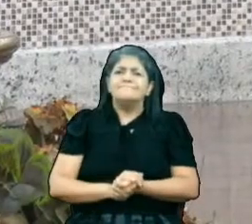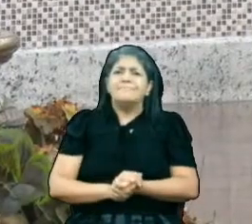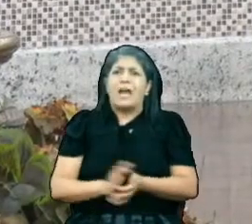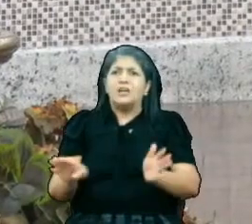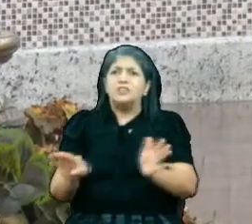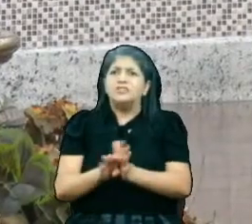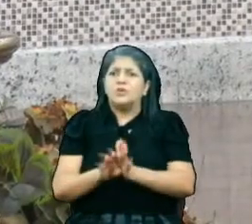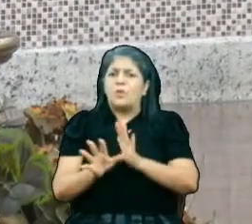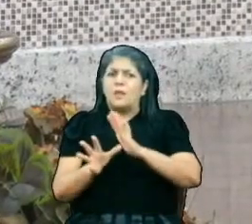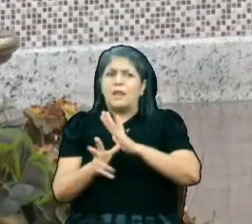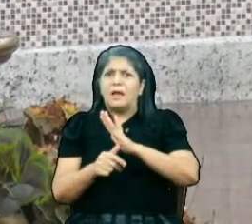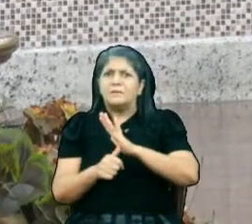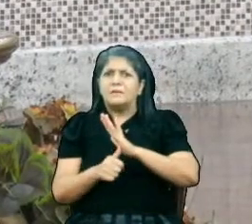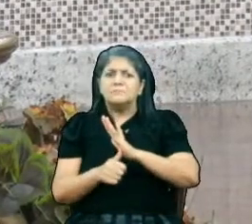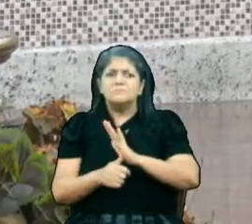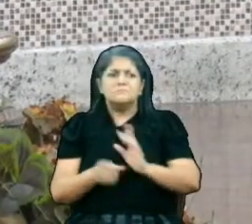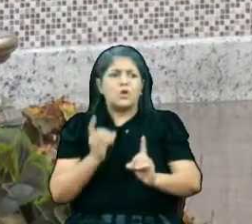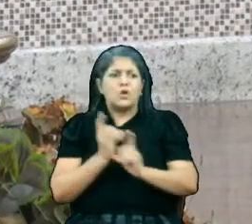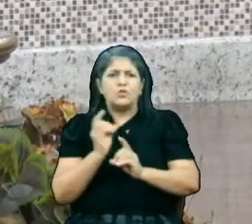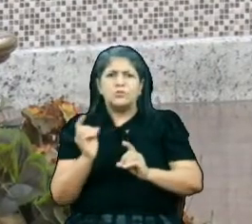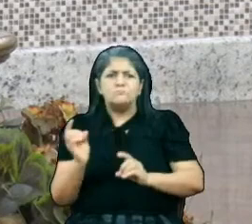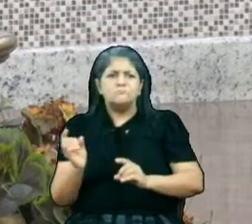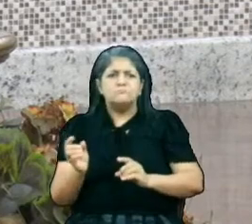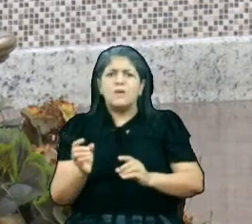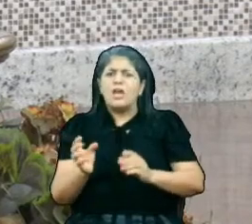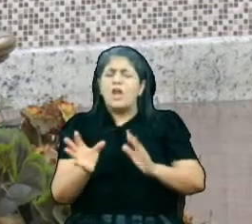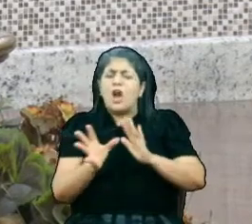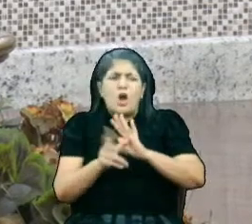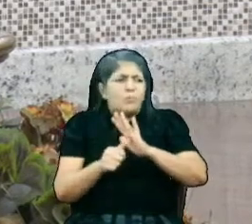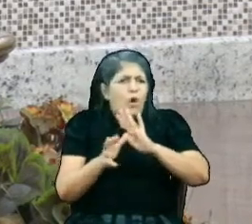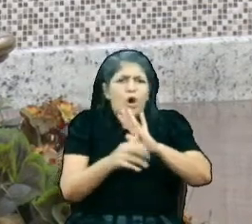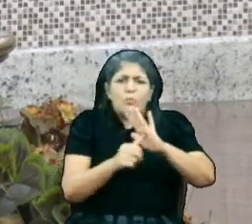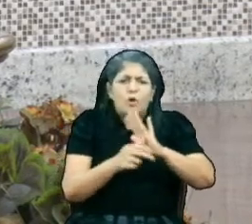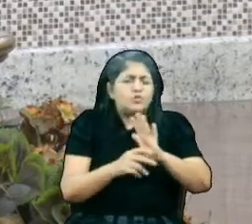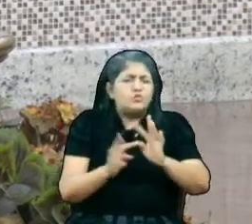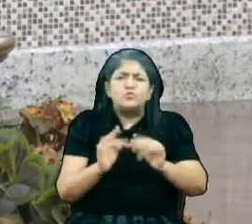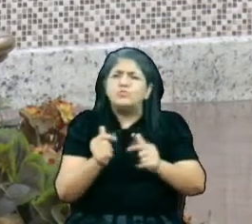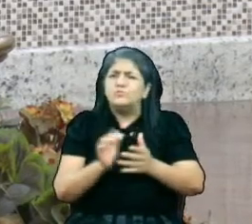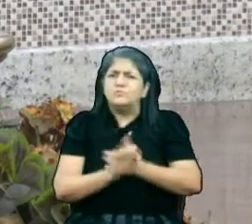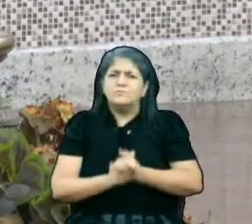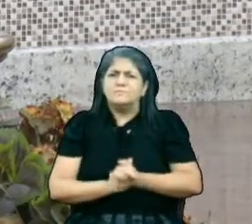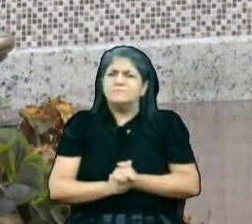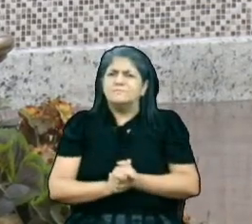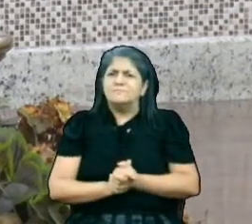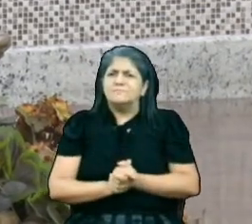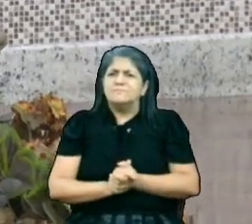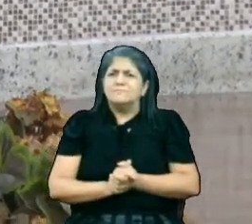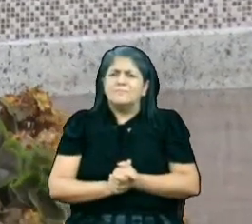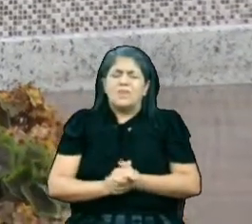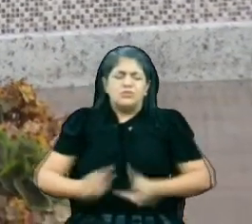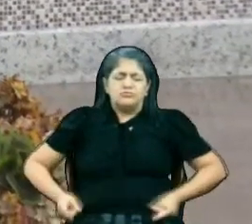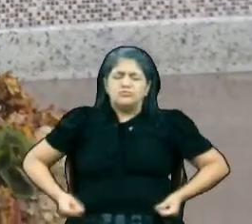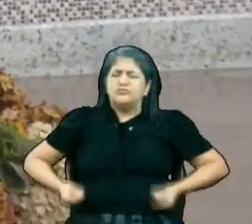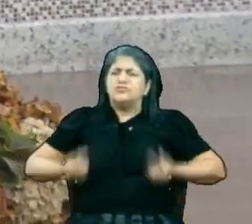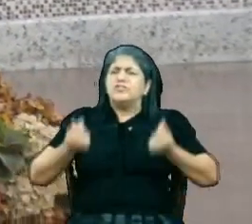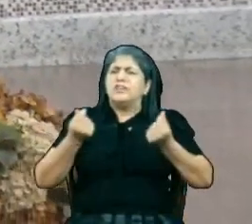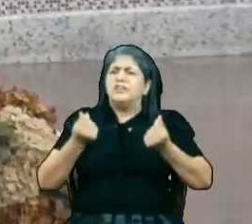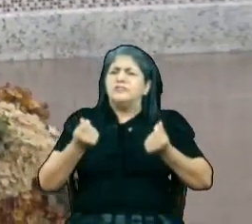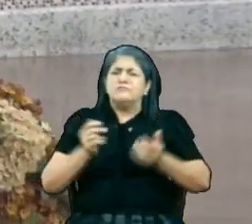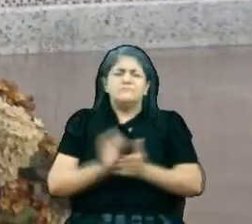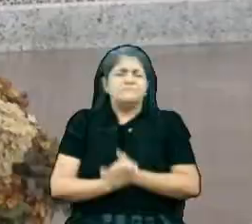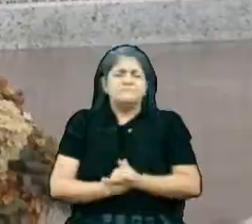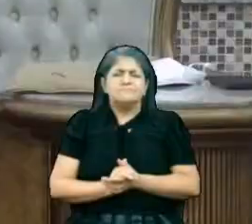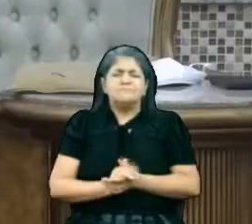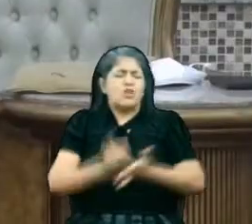dele e depois ele foi à Delegacia e ele falou lá na delegacia e olha eu queria que vocês fizessem uma uma